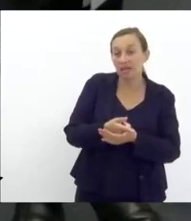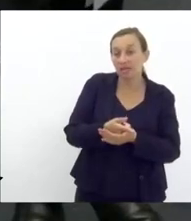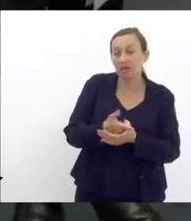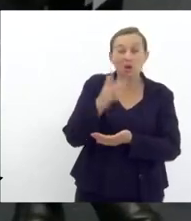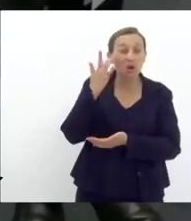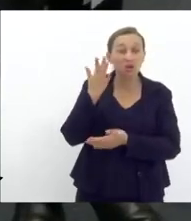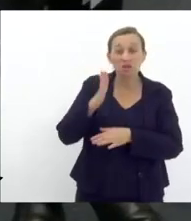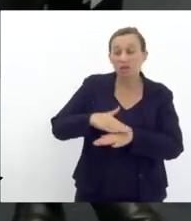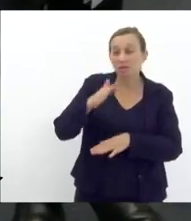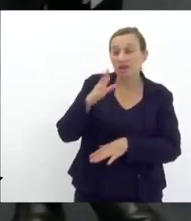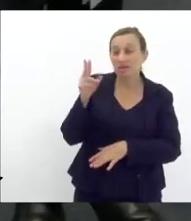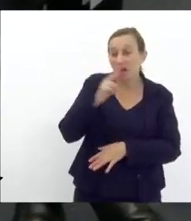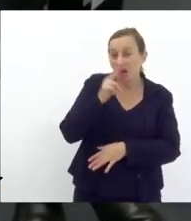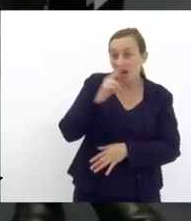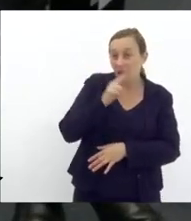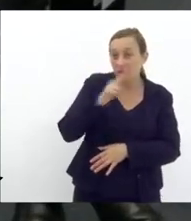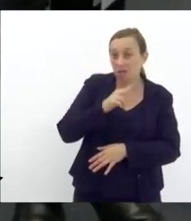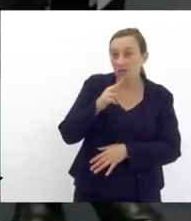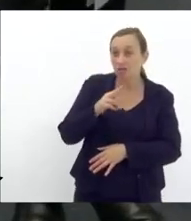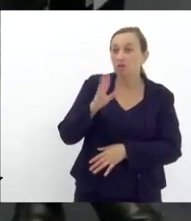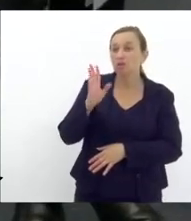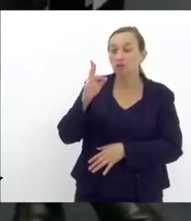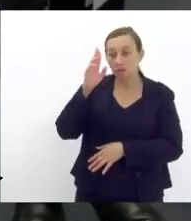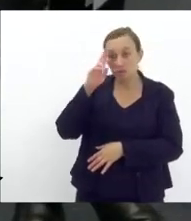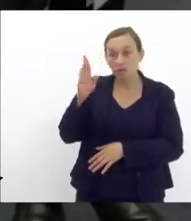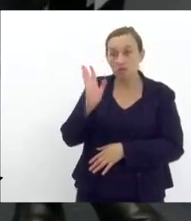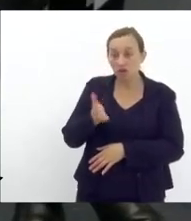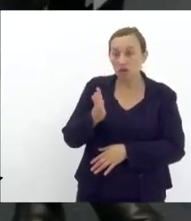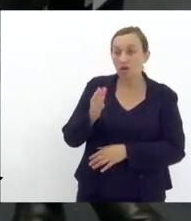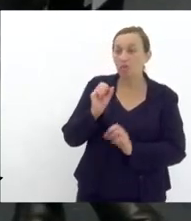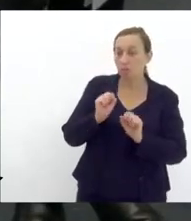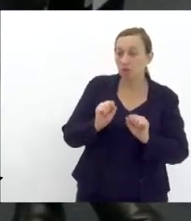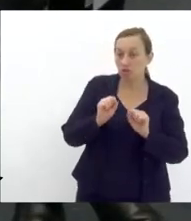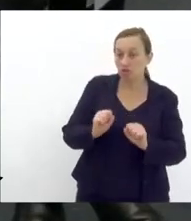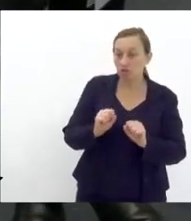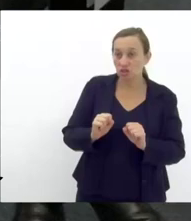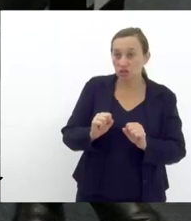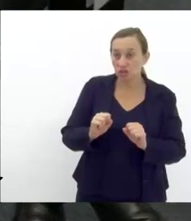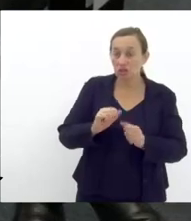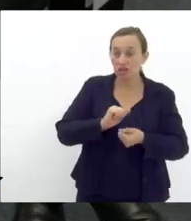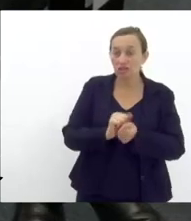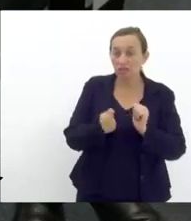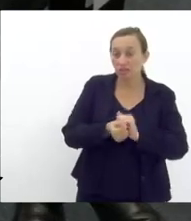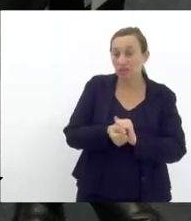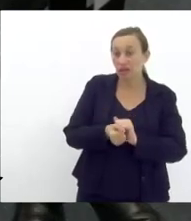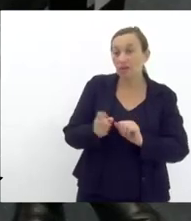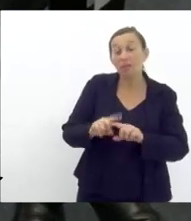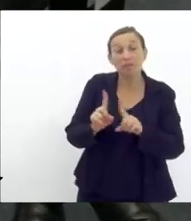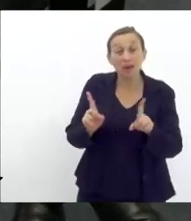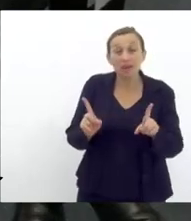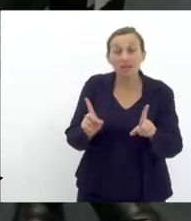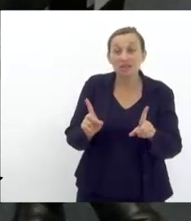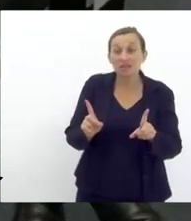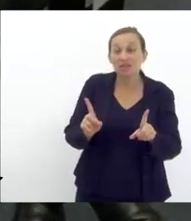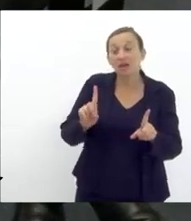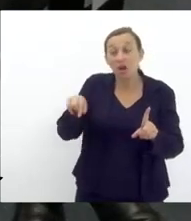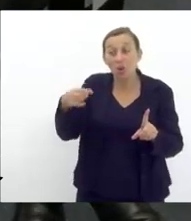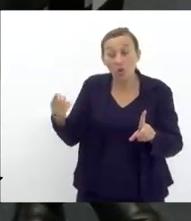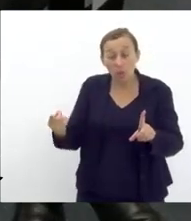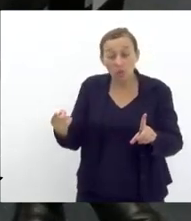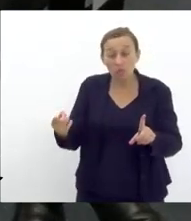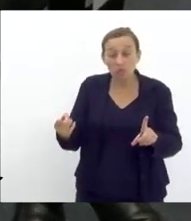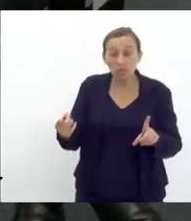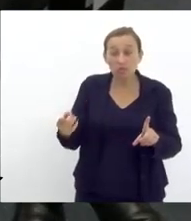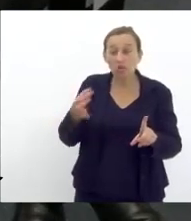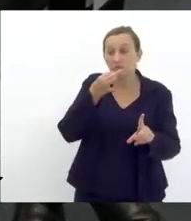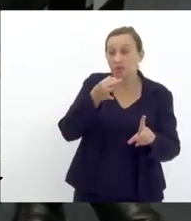que seria muito mais ágil E você já podia abrir dotação exatamente para ir fazendo mas é uma outra vertente